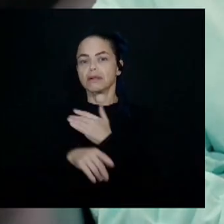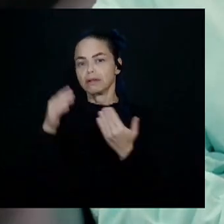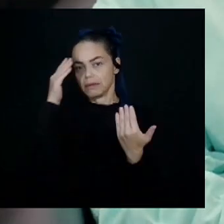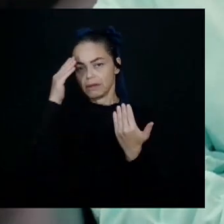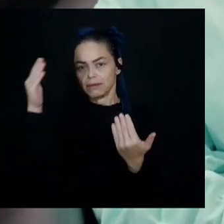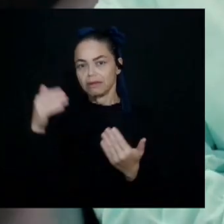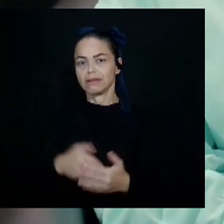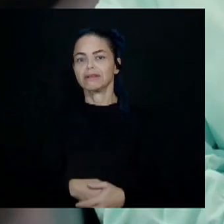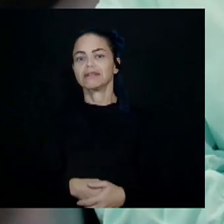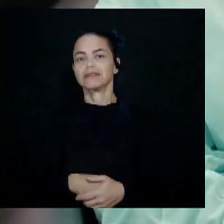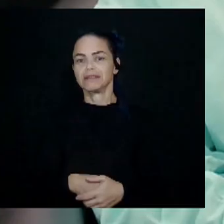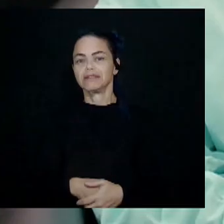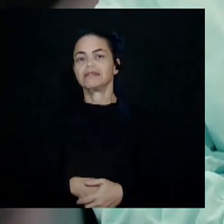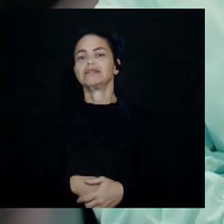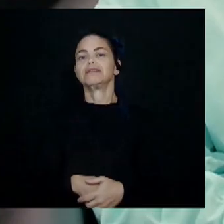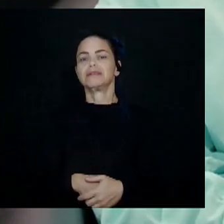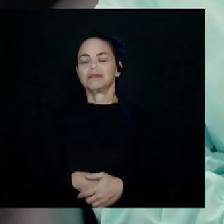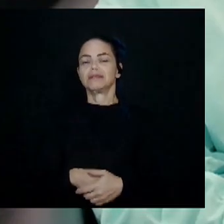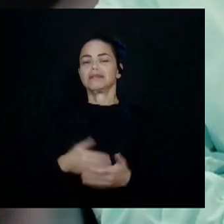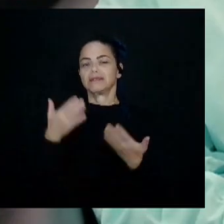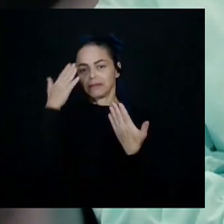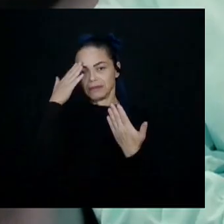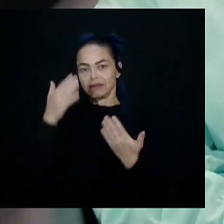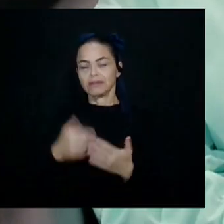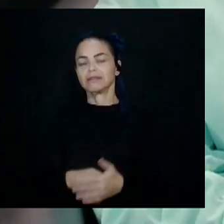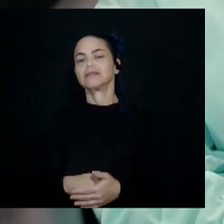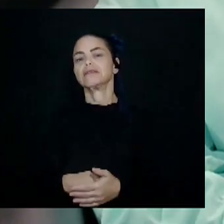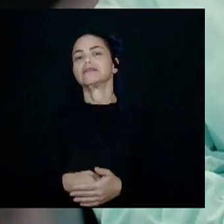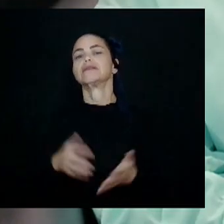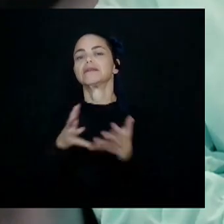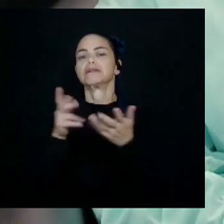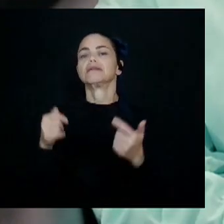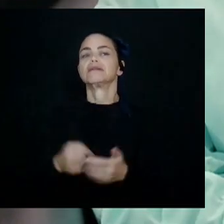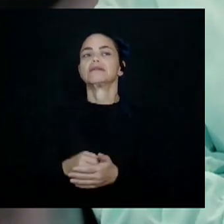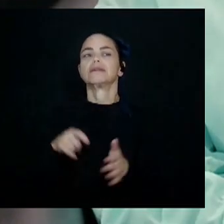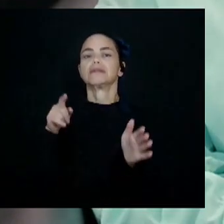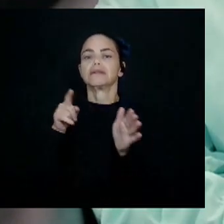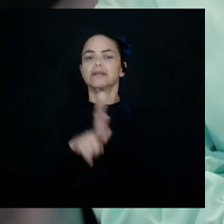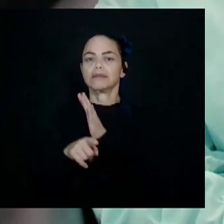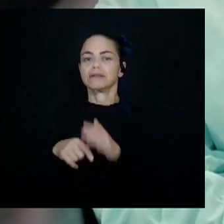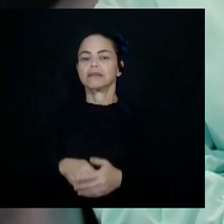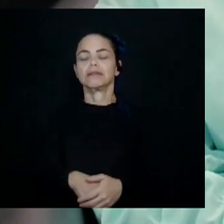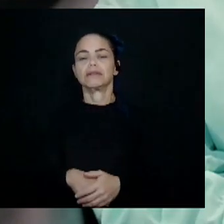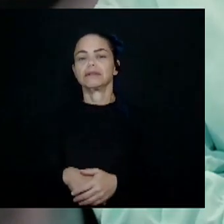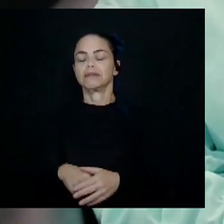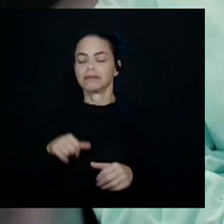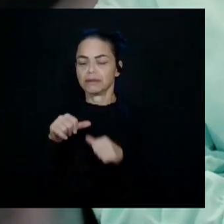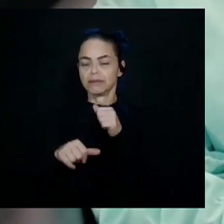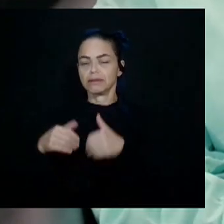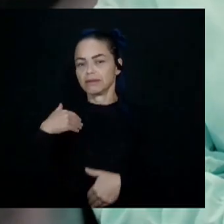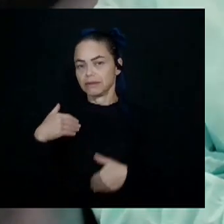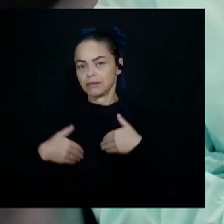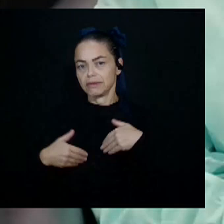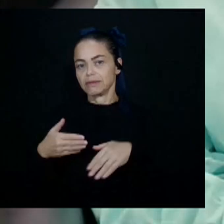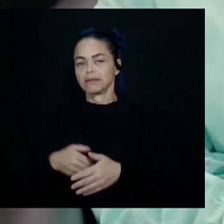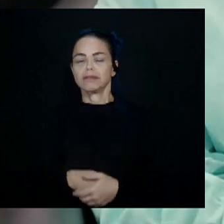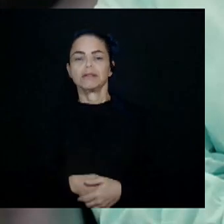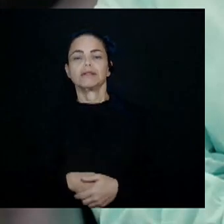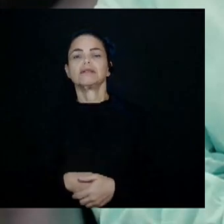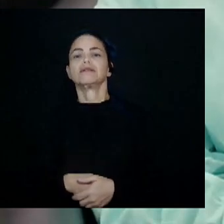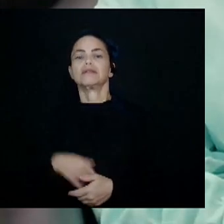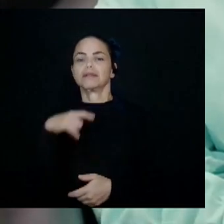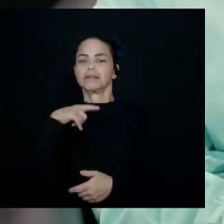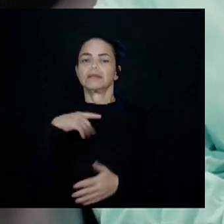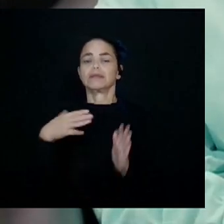Roberto, pela sua pergunta. Excelente pergunta. A puberdade precoce, na maioria das vezes, tem uma causa